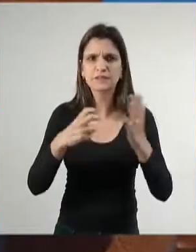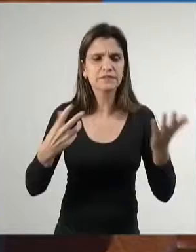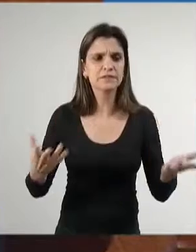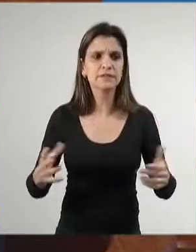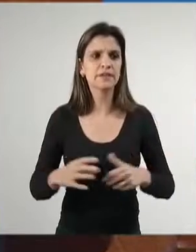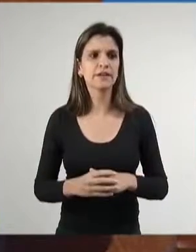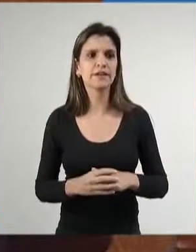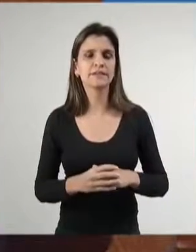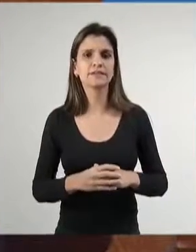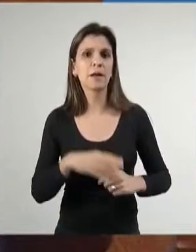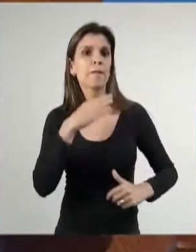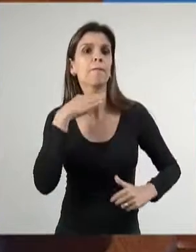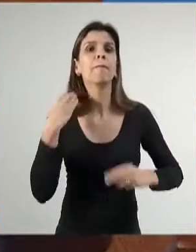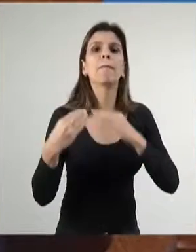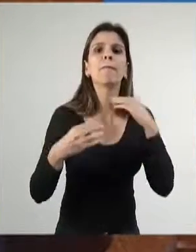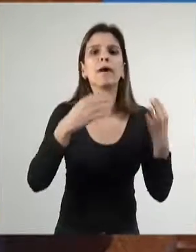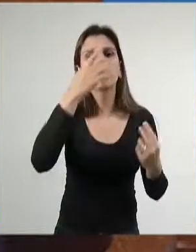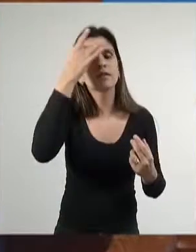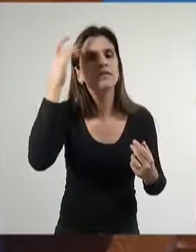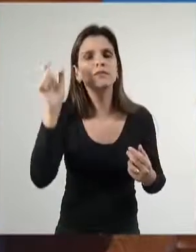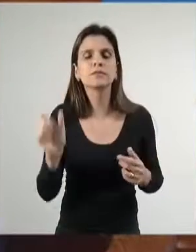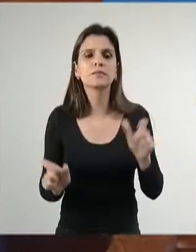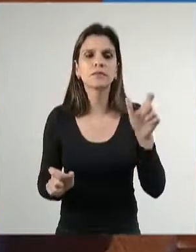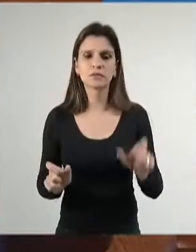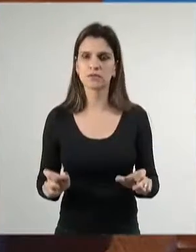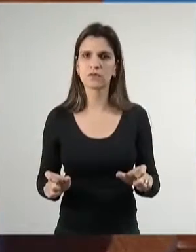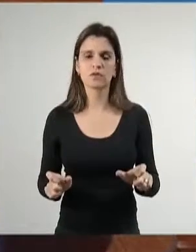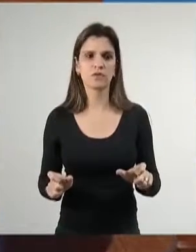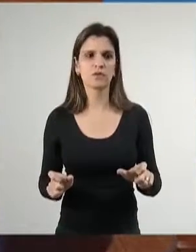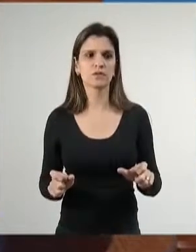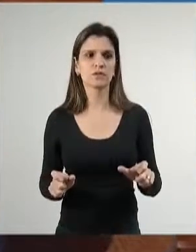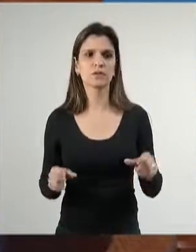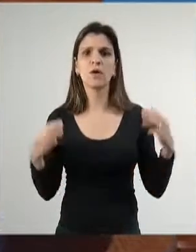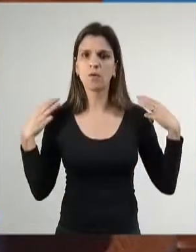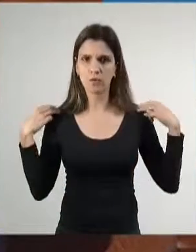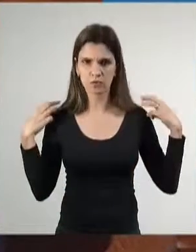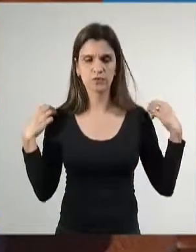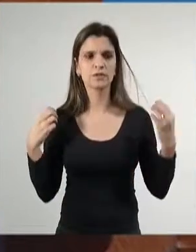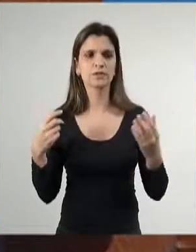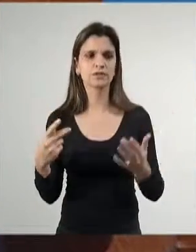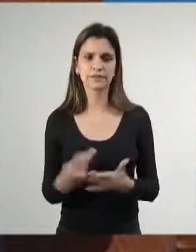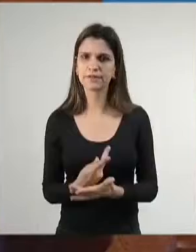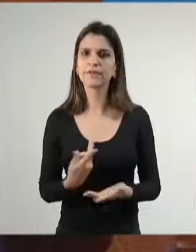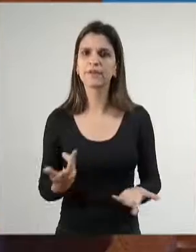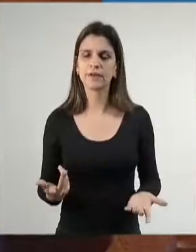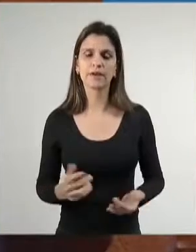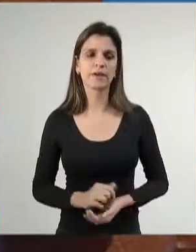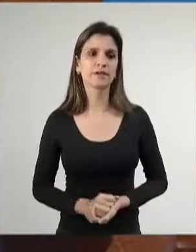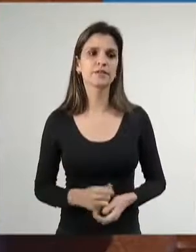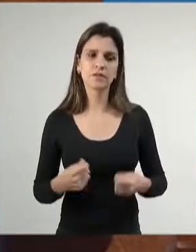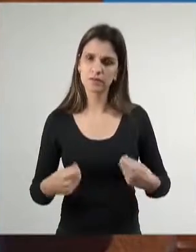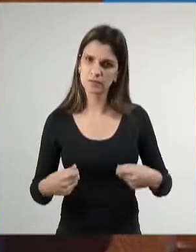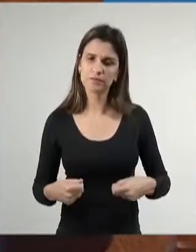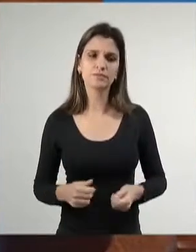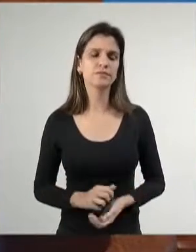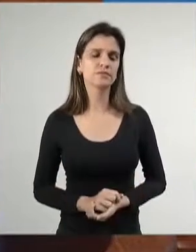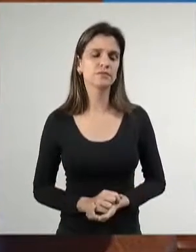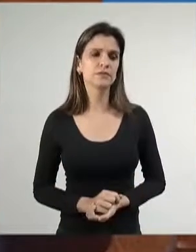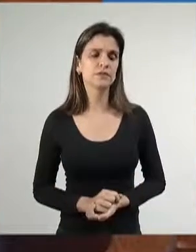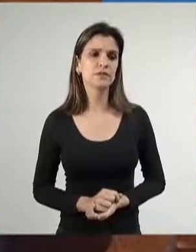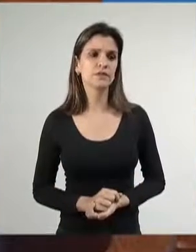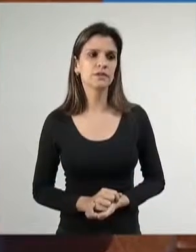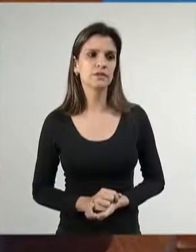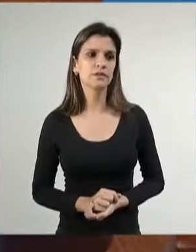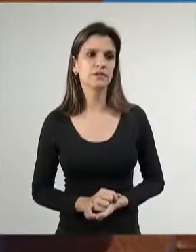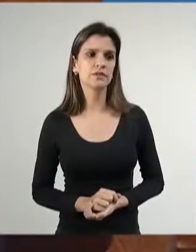pessoas estão lotando as unidades de pronto atendimento, os hospitais, porque